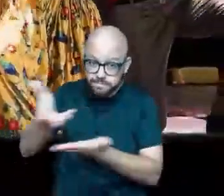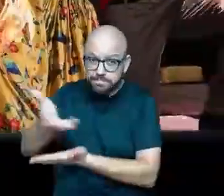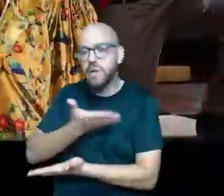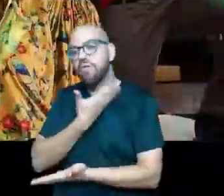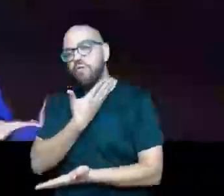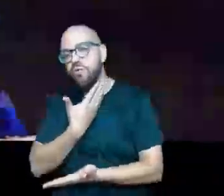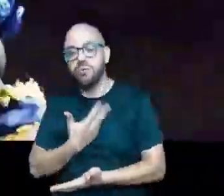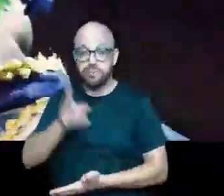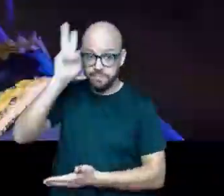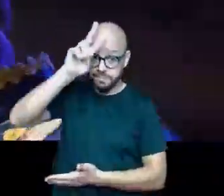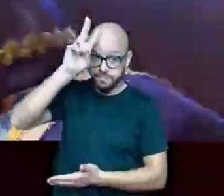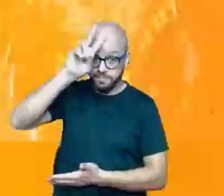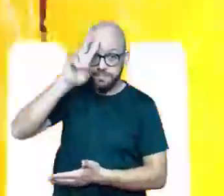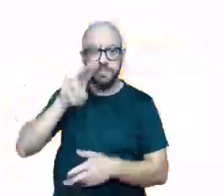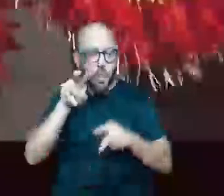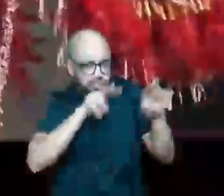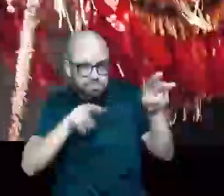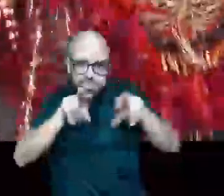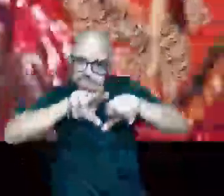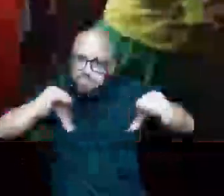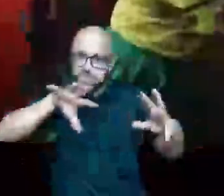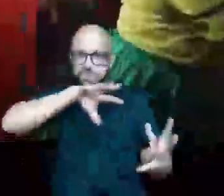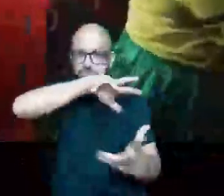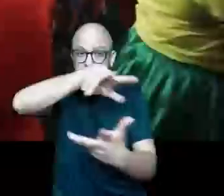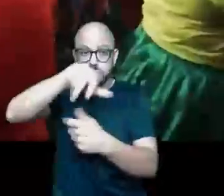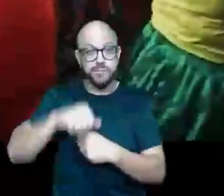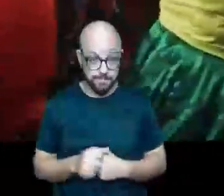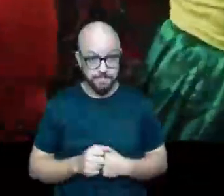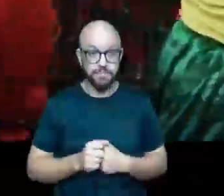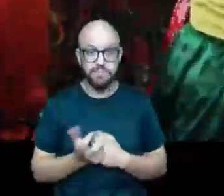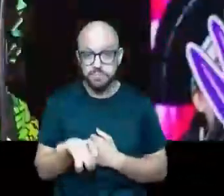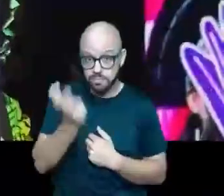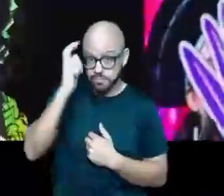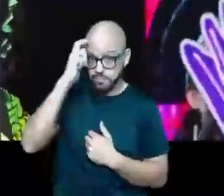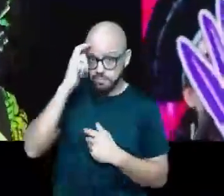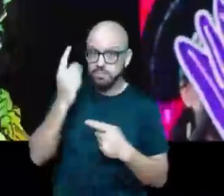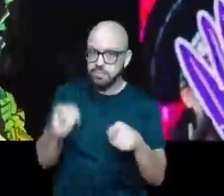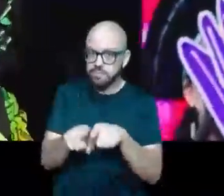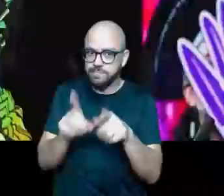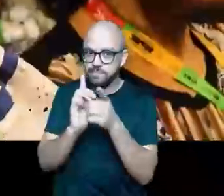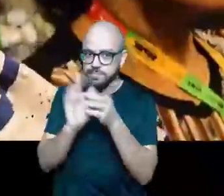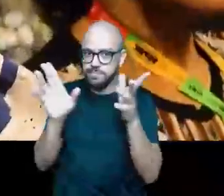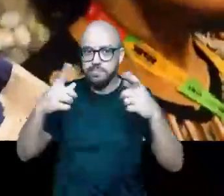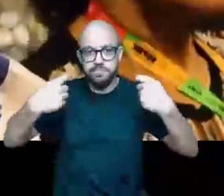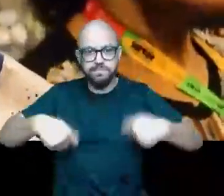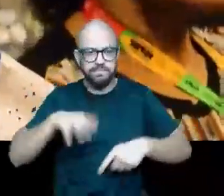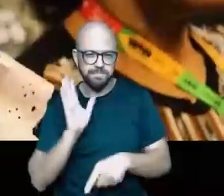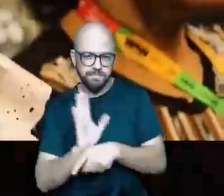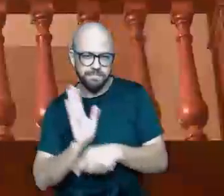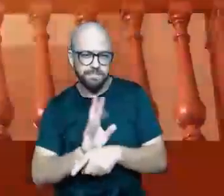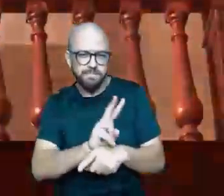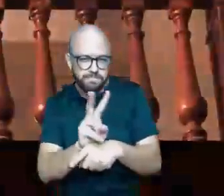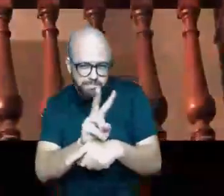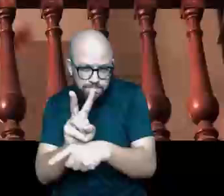a convivência de diferentes vozes, histórias e visões de mundo. E por isso a cultura, tal qual a